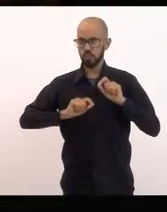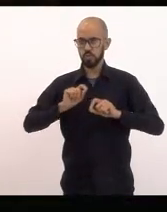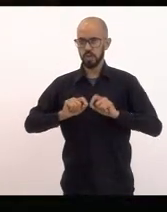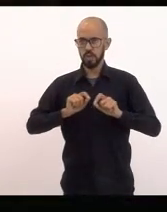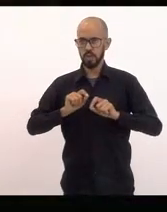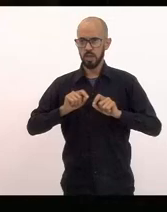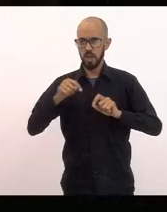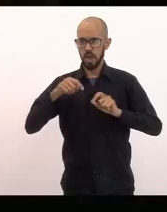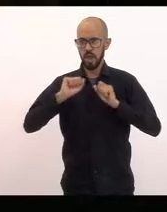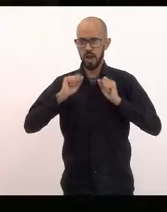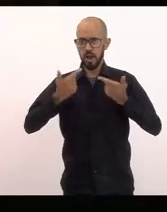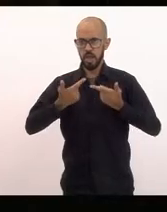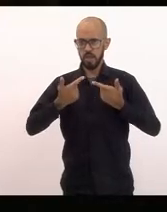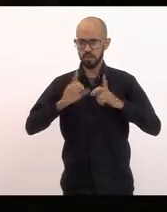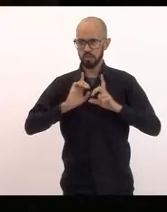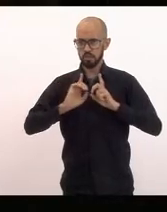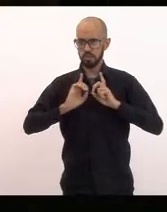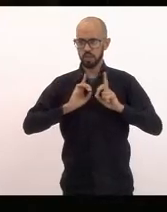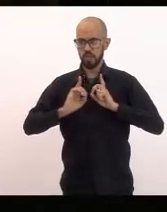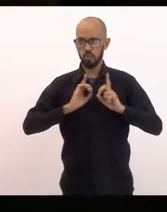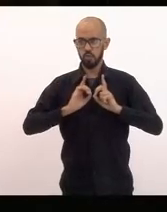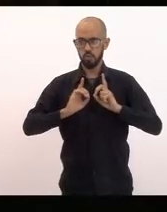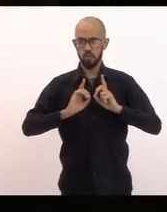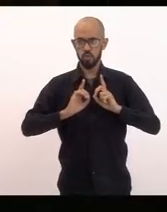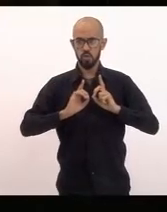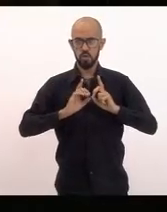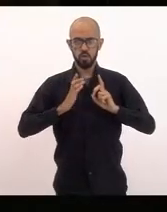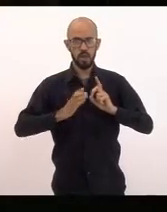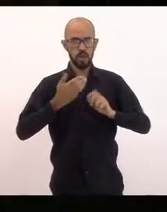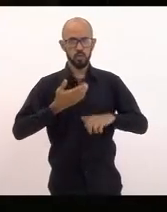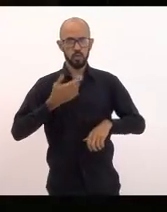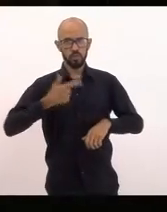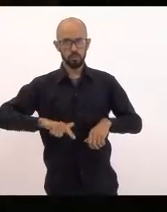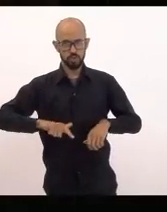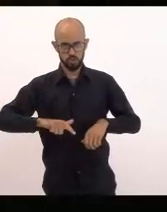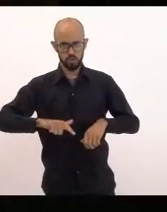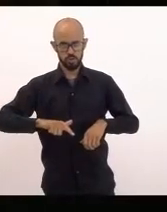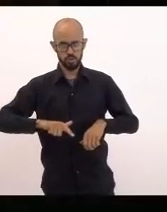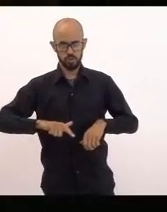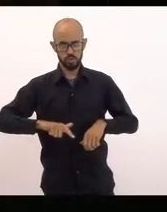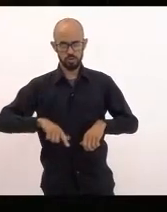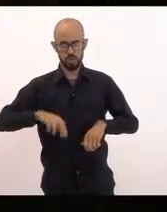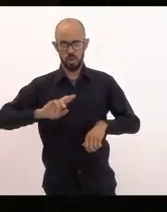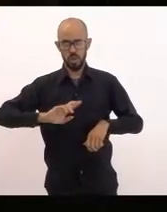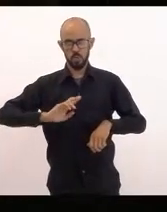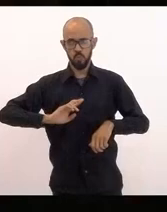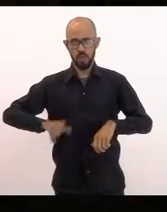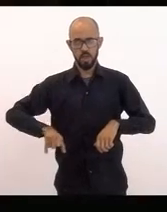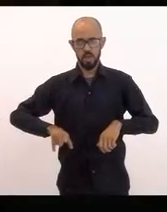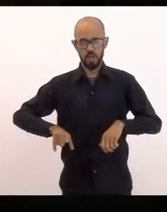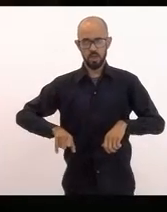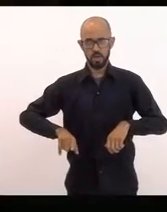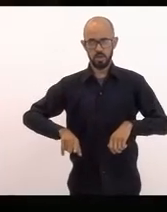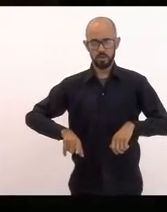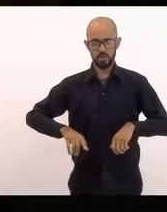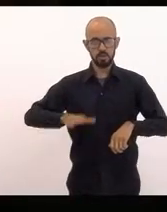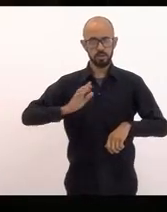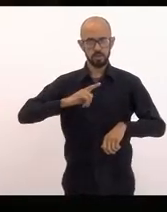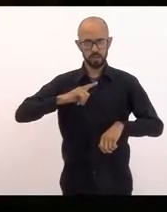casa que dialogou e tem dialogado, eu quero repetir mais uma vez, não há. E as ruas já se